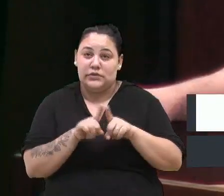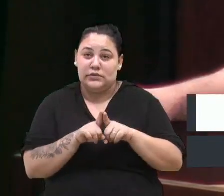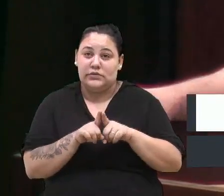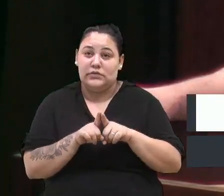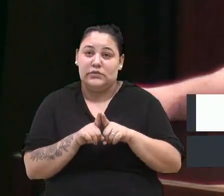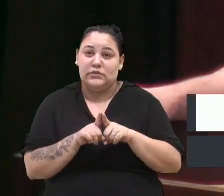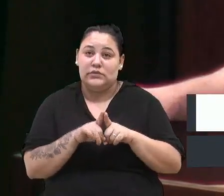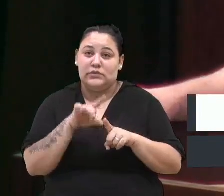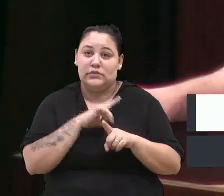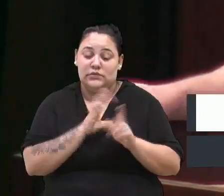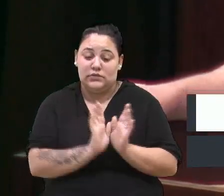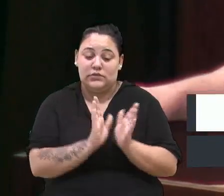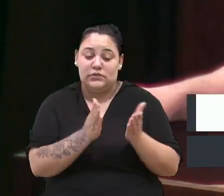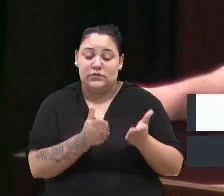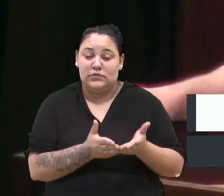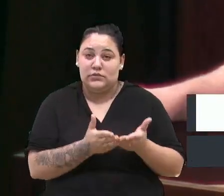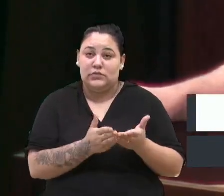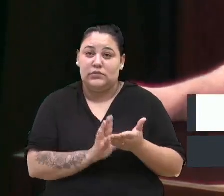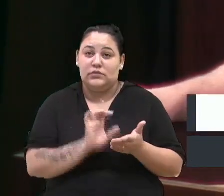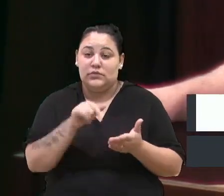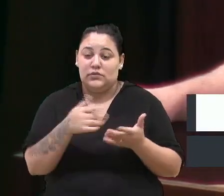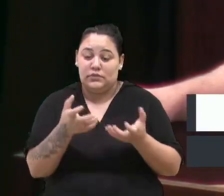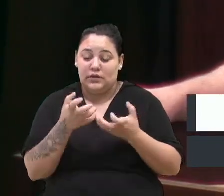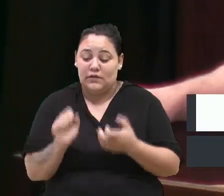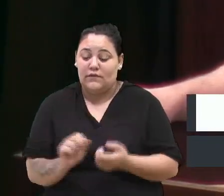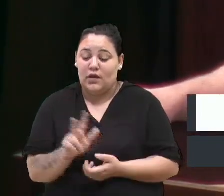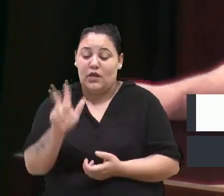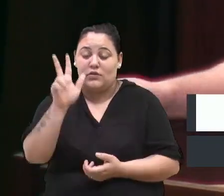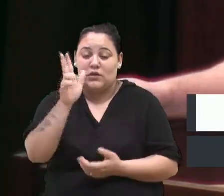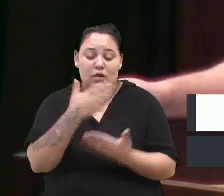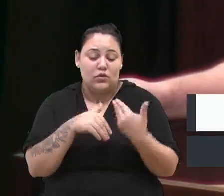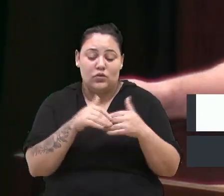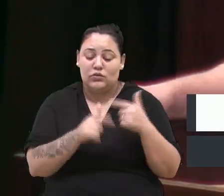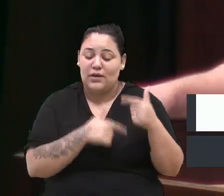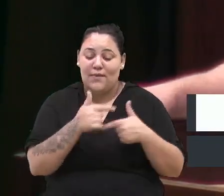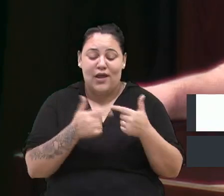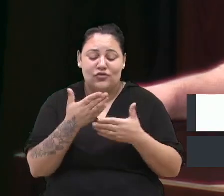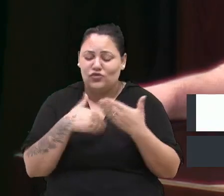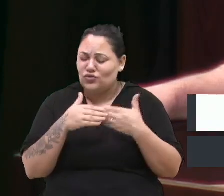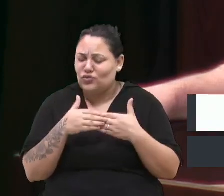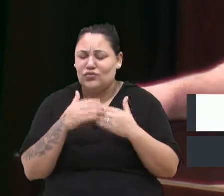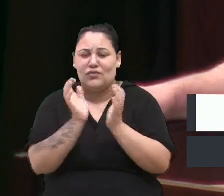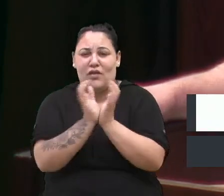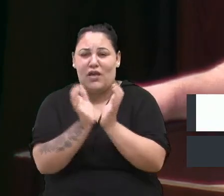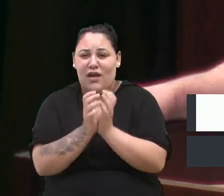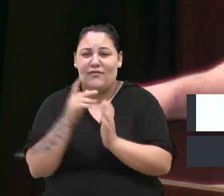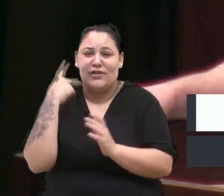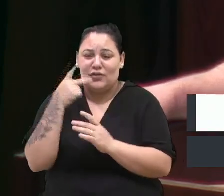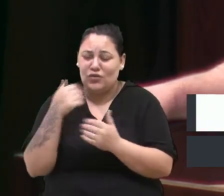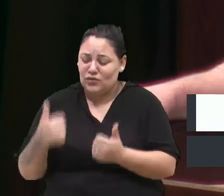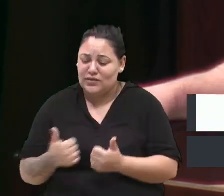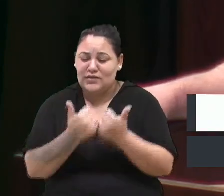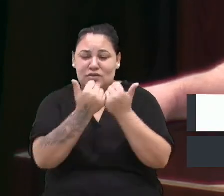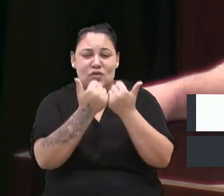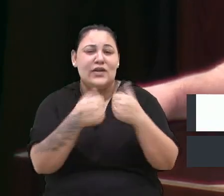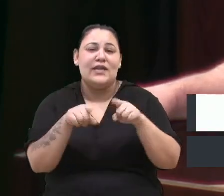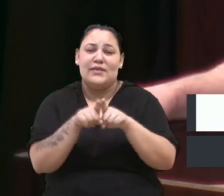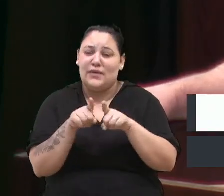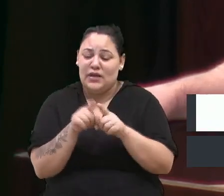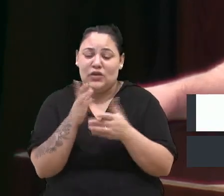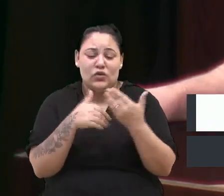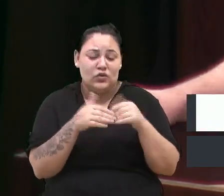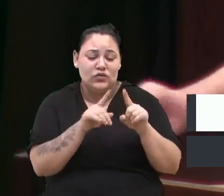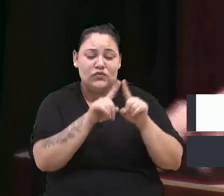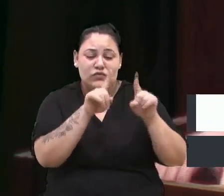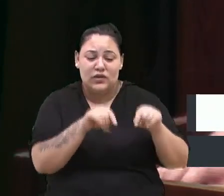pelas comissões, e aqui eu quero enaltecer o trabalho de todos os colegas vereadores, mas de todos os assessores, de todos os servidores